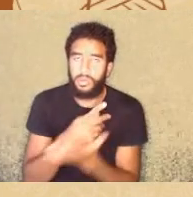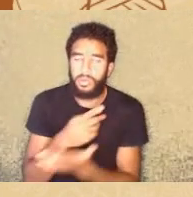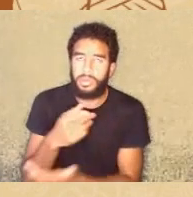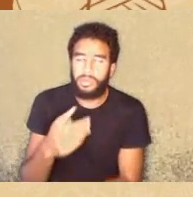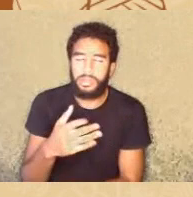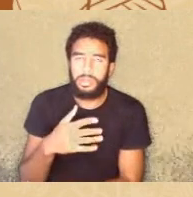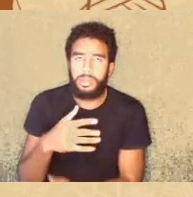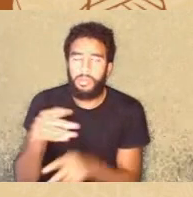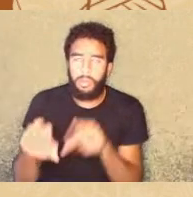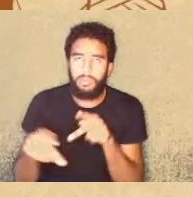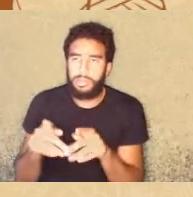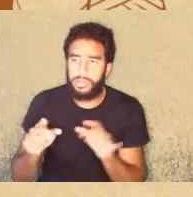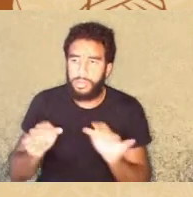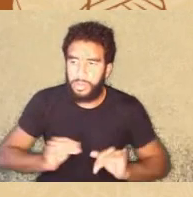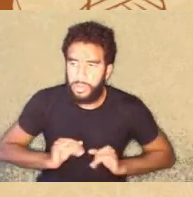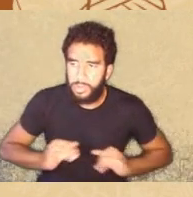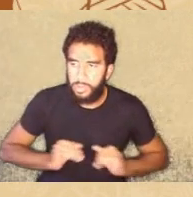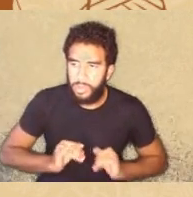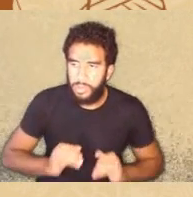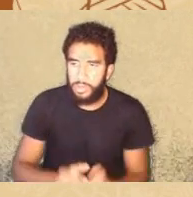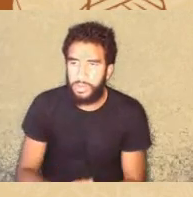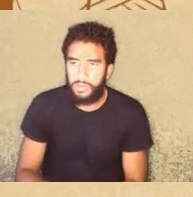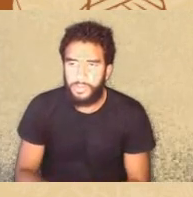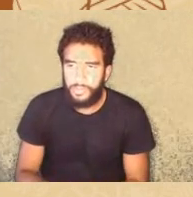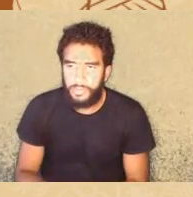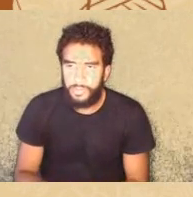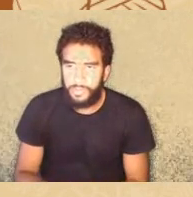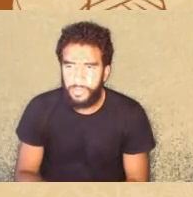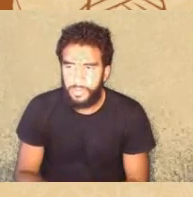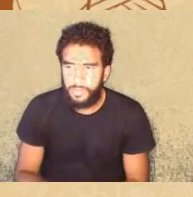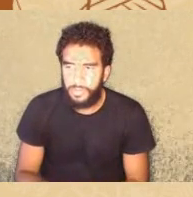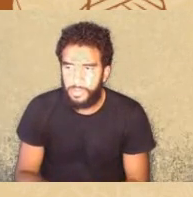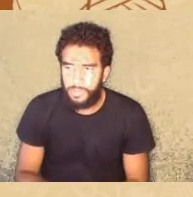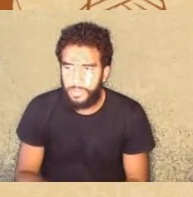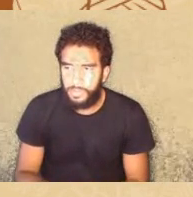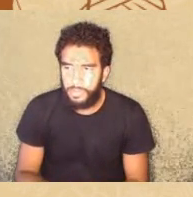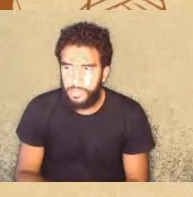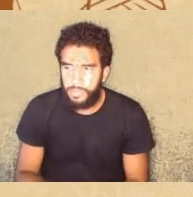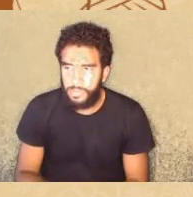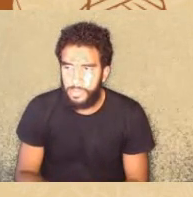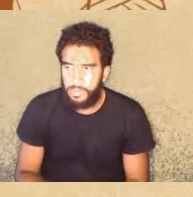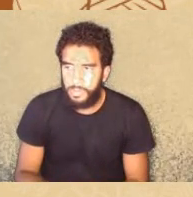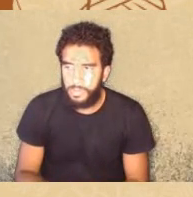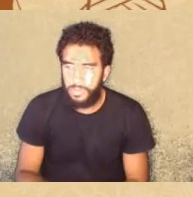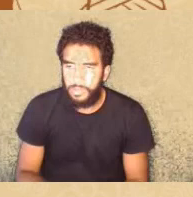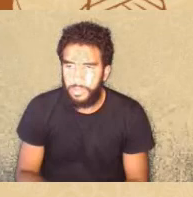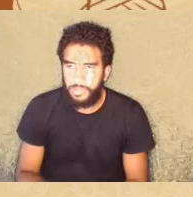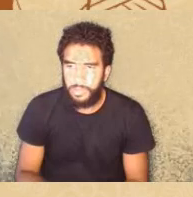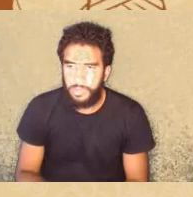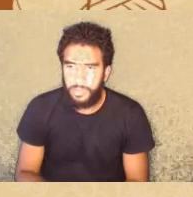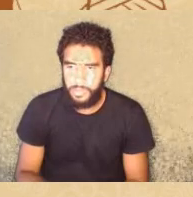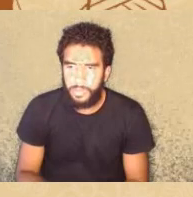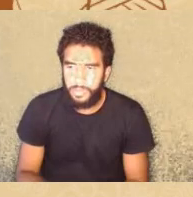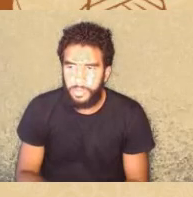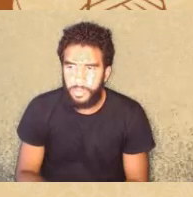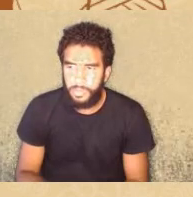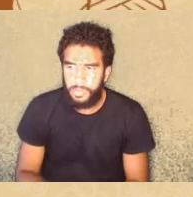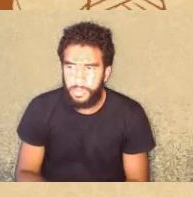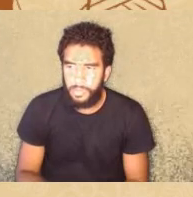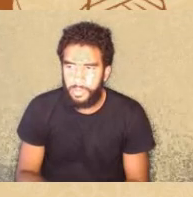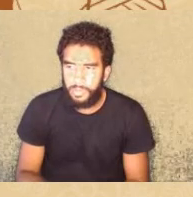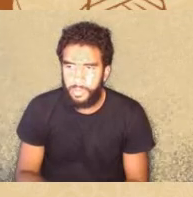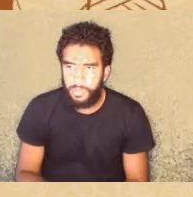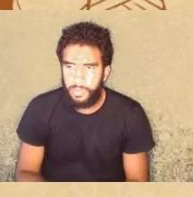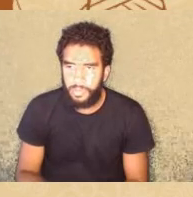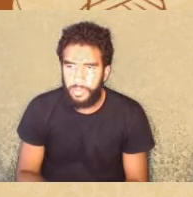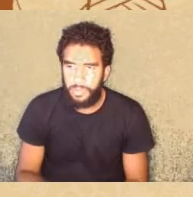né? O resultado é isso, né? Ansiedade, depressão, enfim, todo esse sofrimento, eu prefiro chamar de sofrimento,